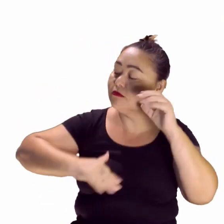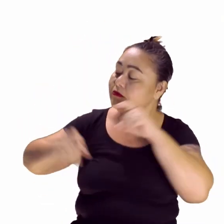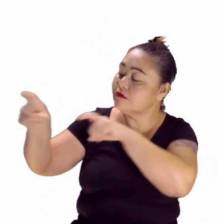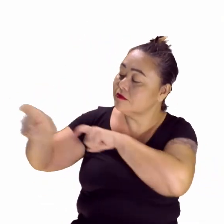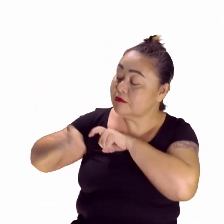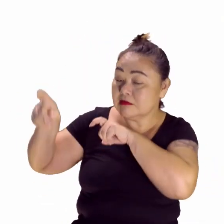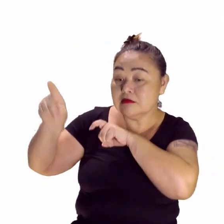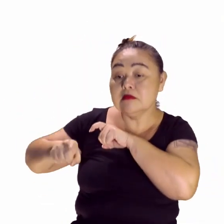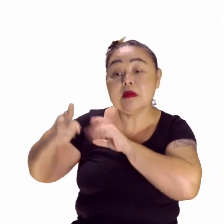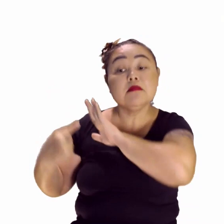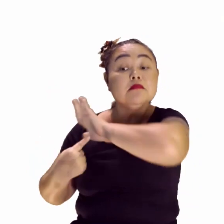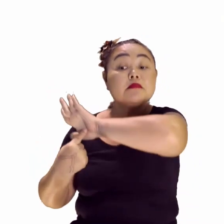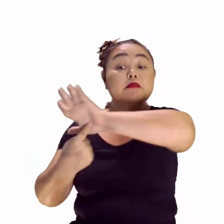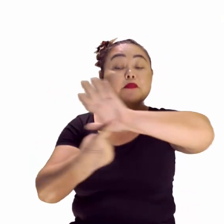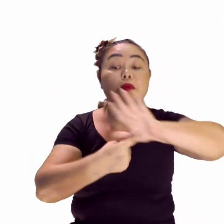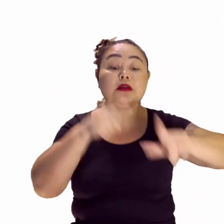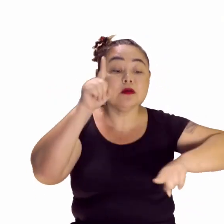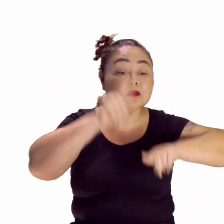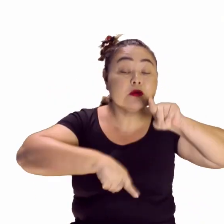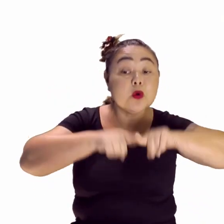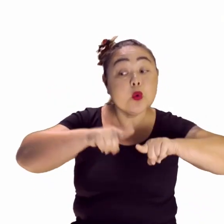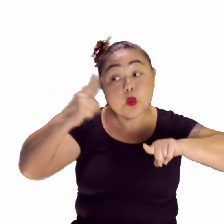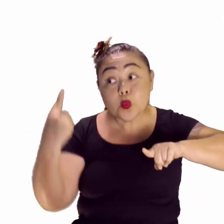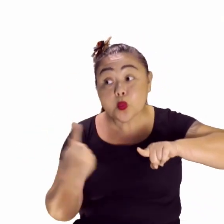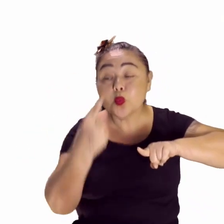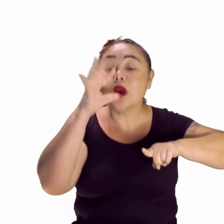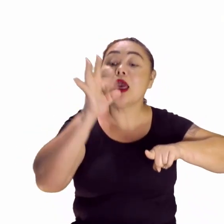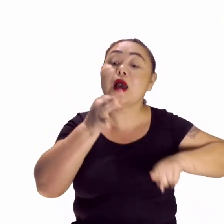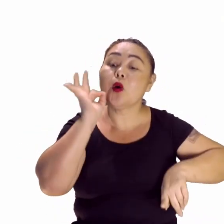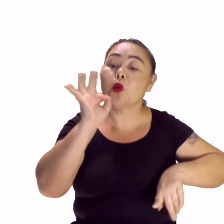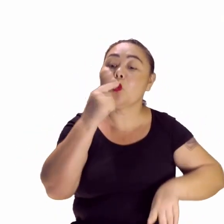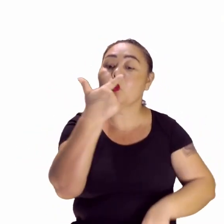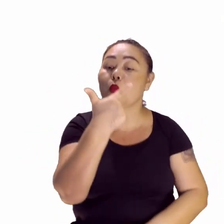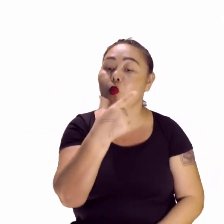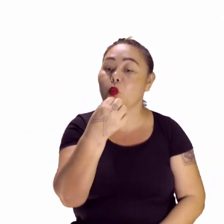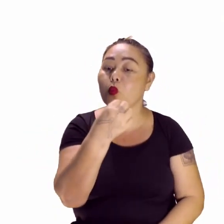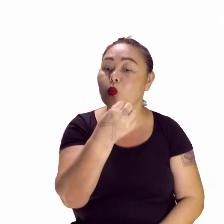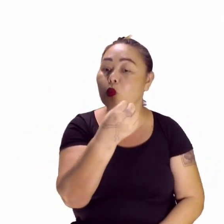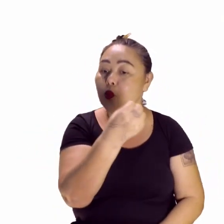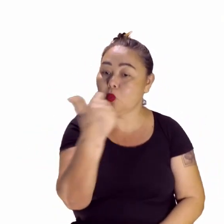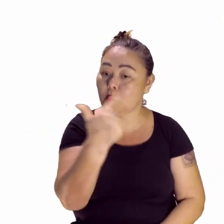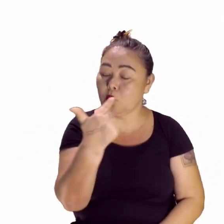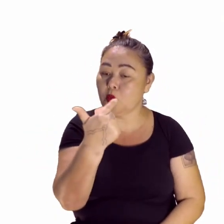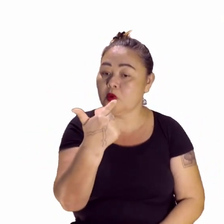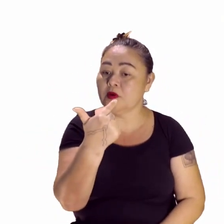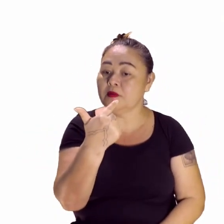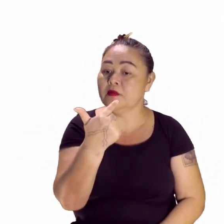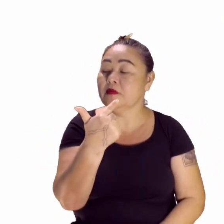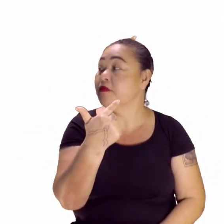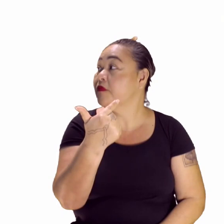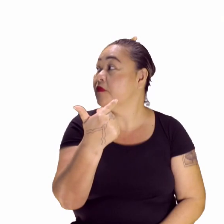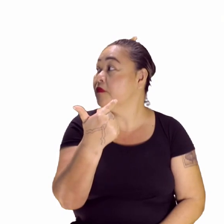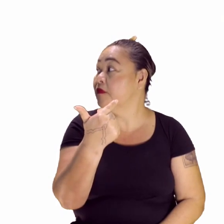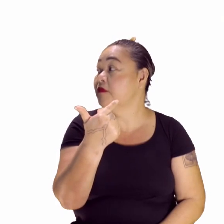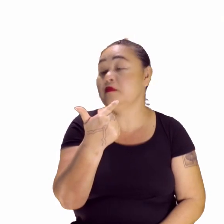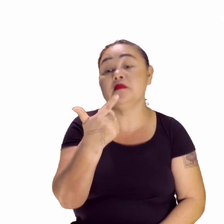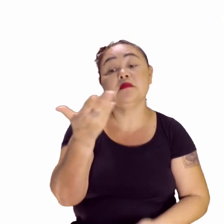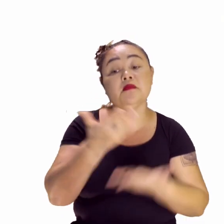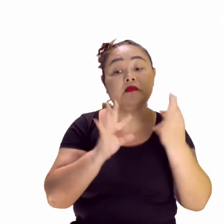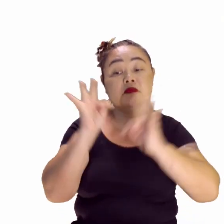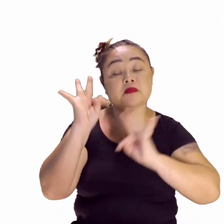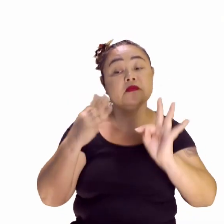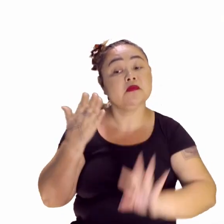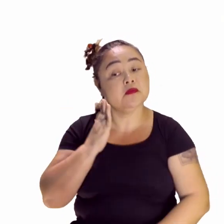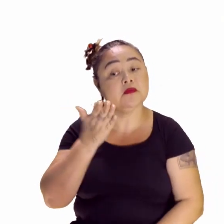e um deles é o café eu lembro que em 2020 e dois foi ano passado né a mediação